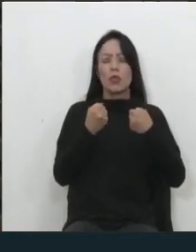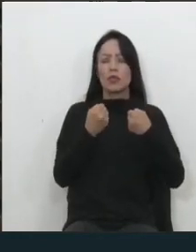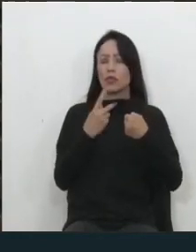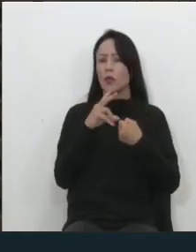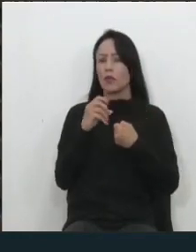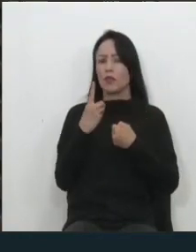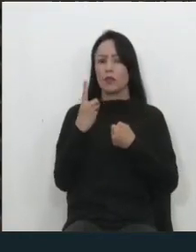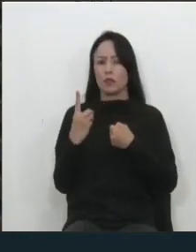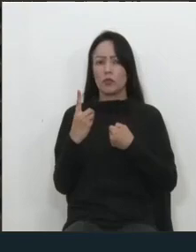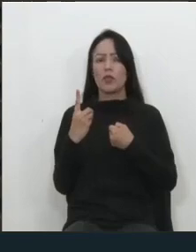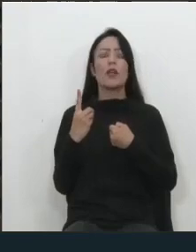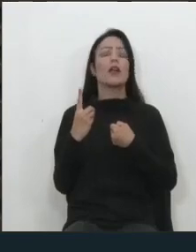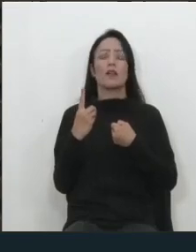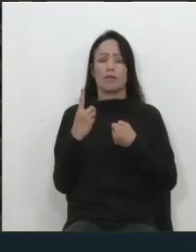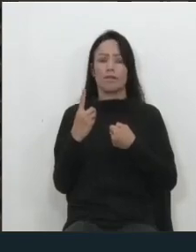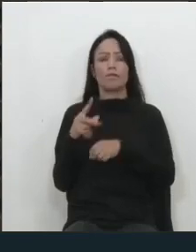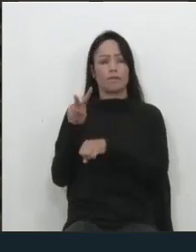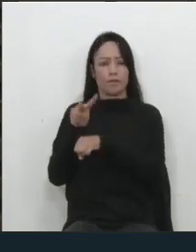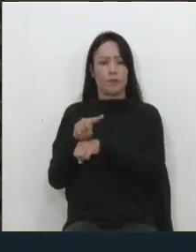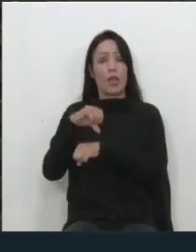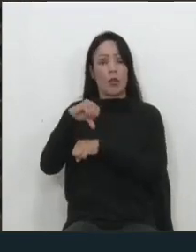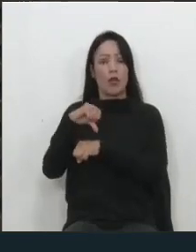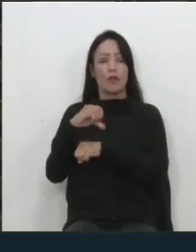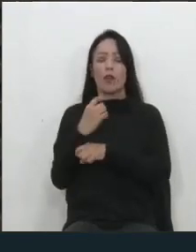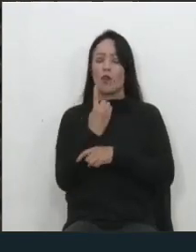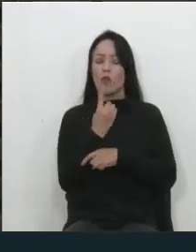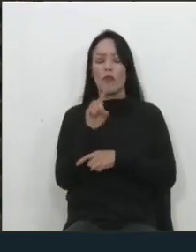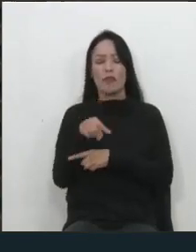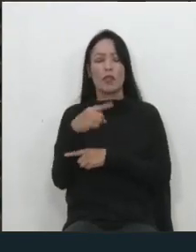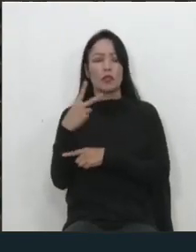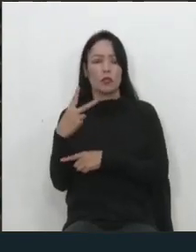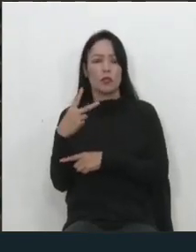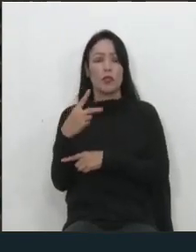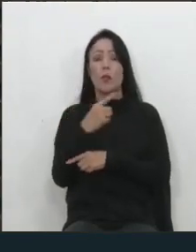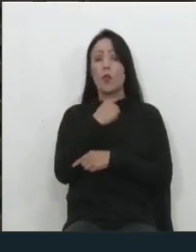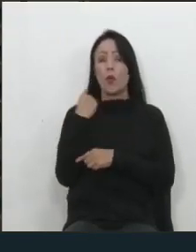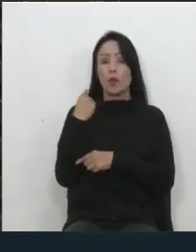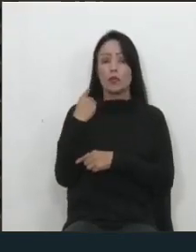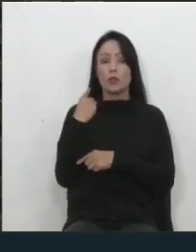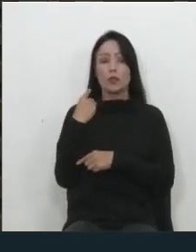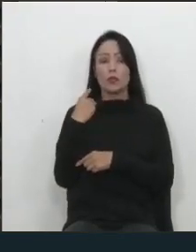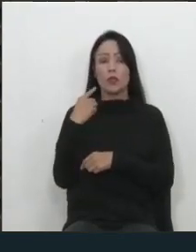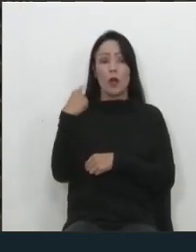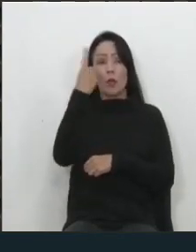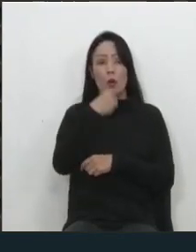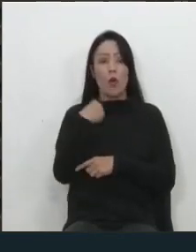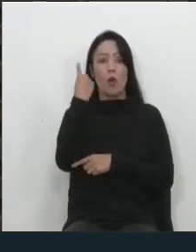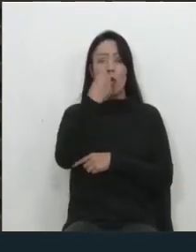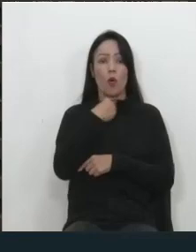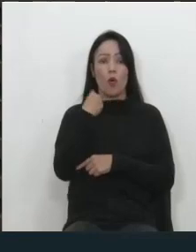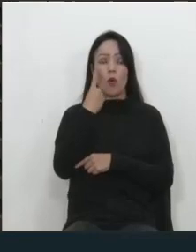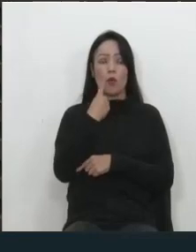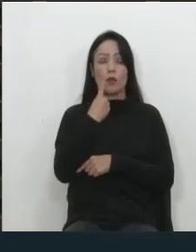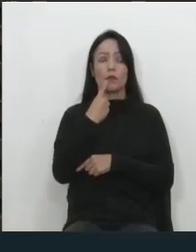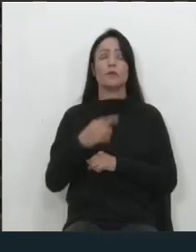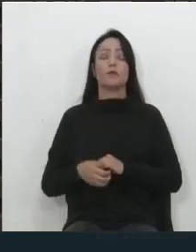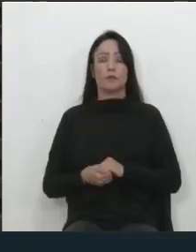internações e uma média de 1,2 mortes por hora no país. É uma das